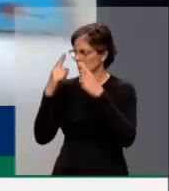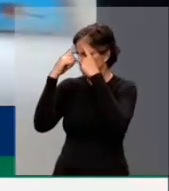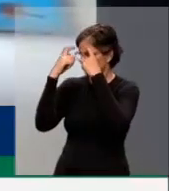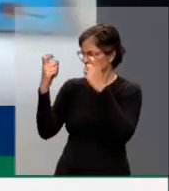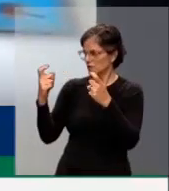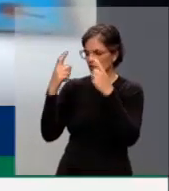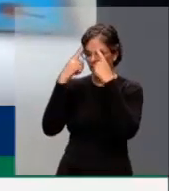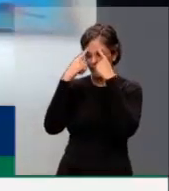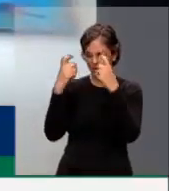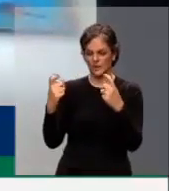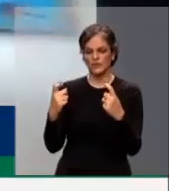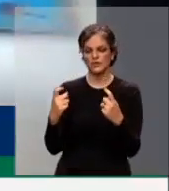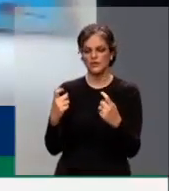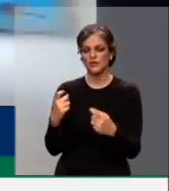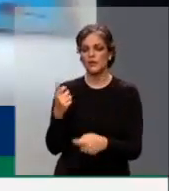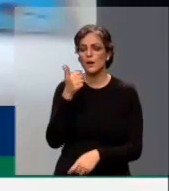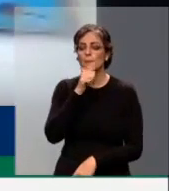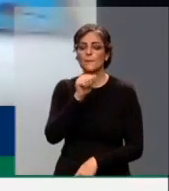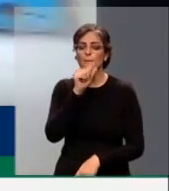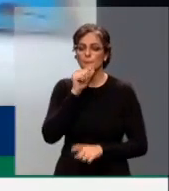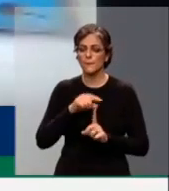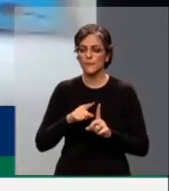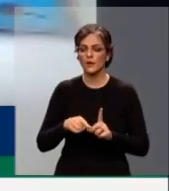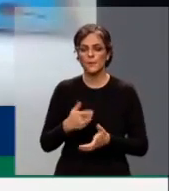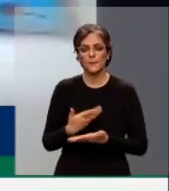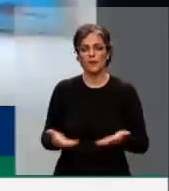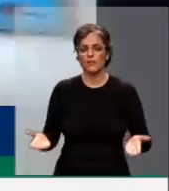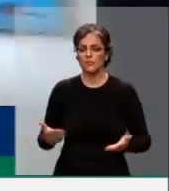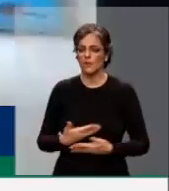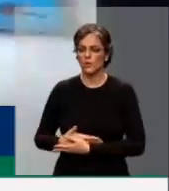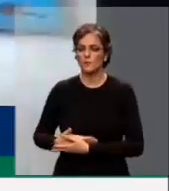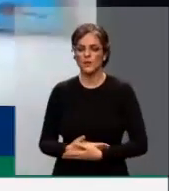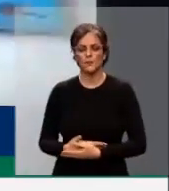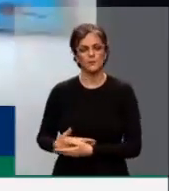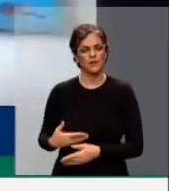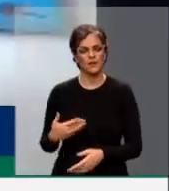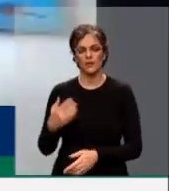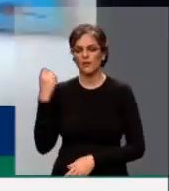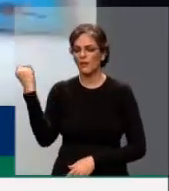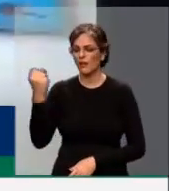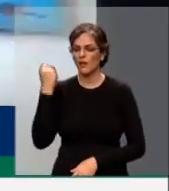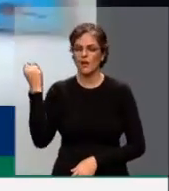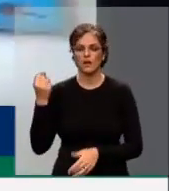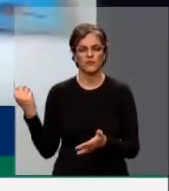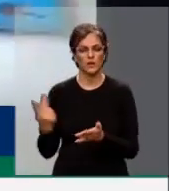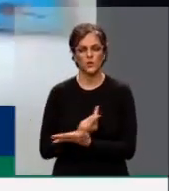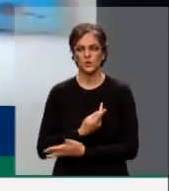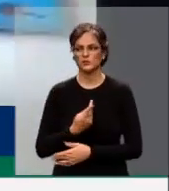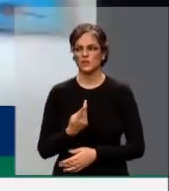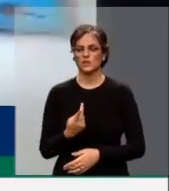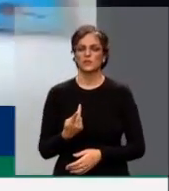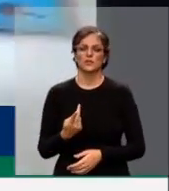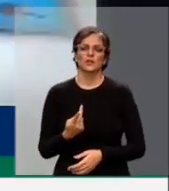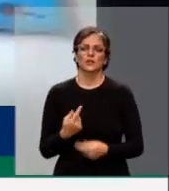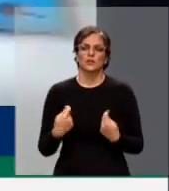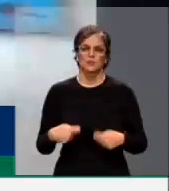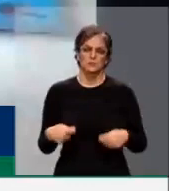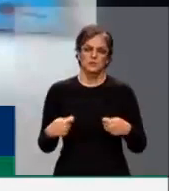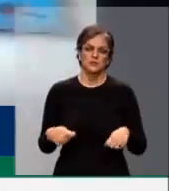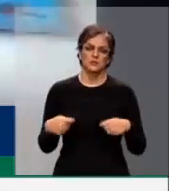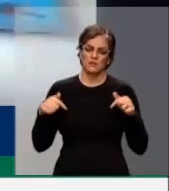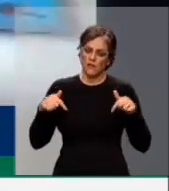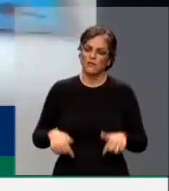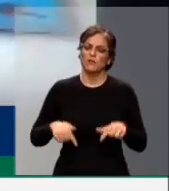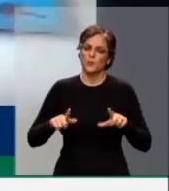uma mãe perdeu o bebê, ficou exposta lá, e isso é uma situação grave, e a gente tem se reunido aqui no sentido